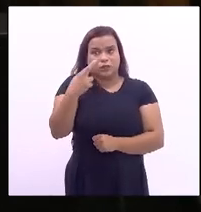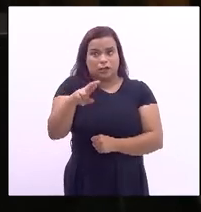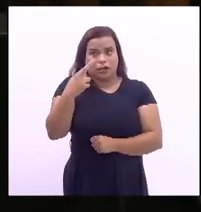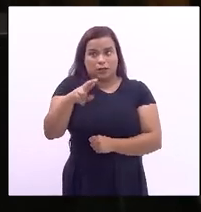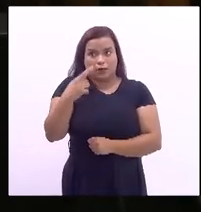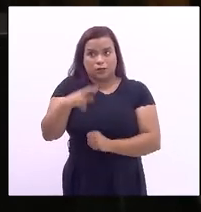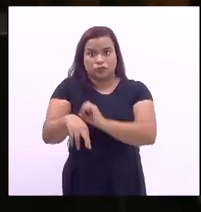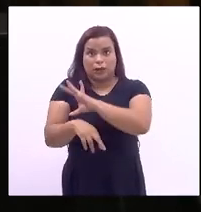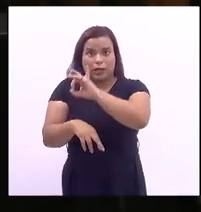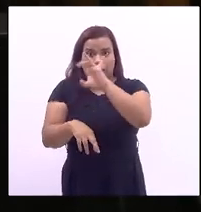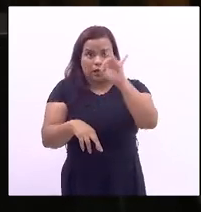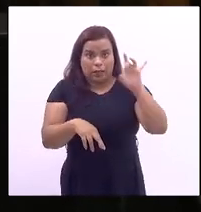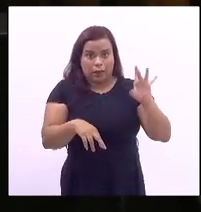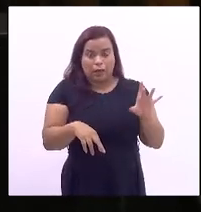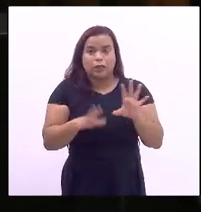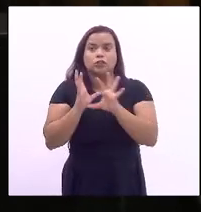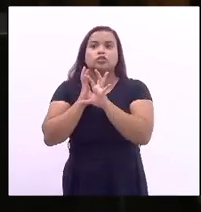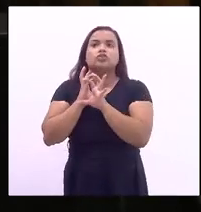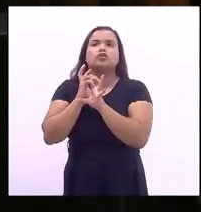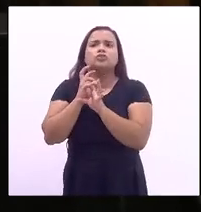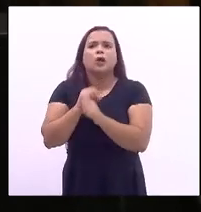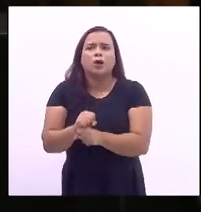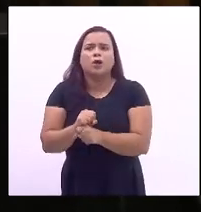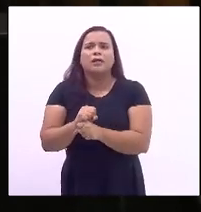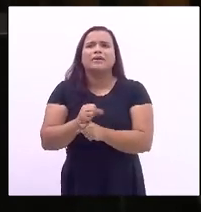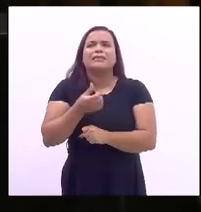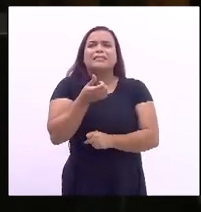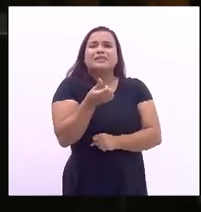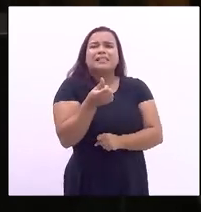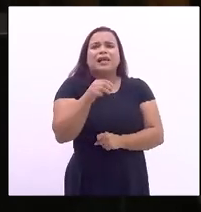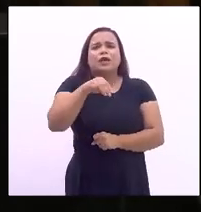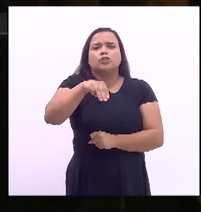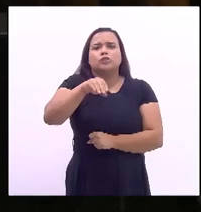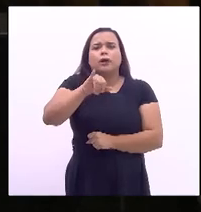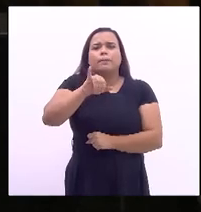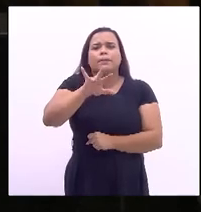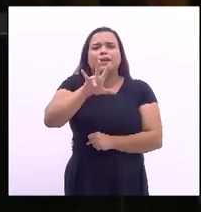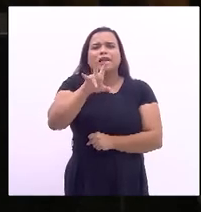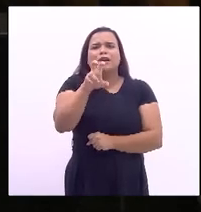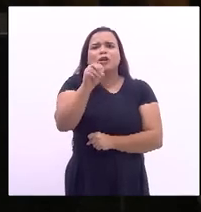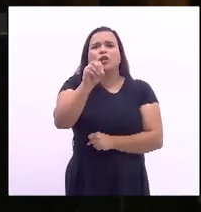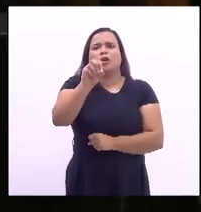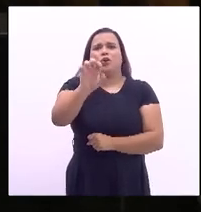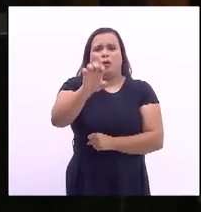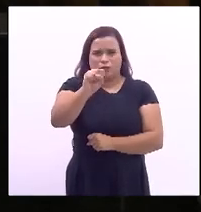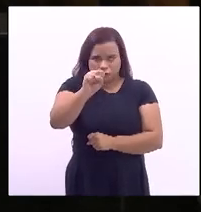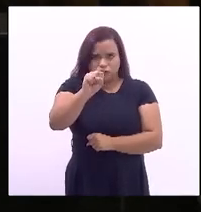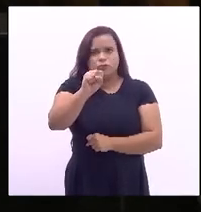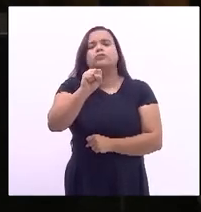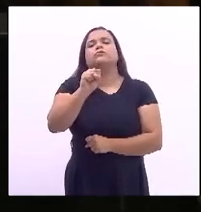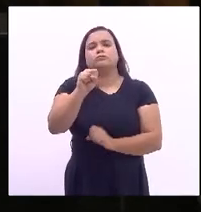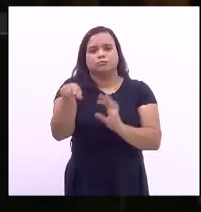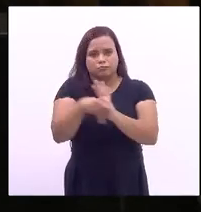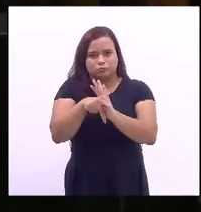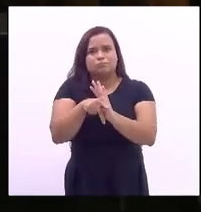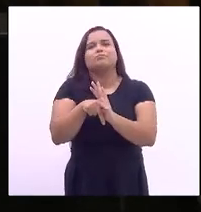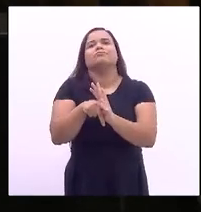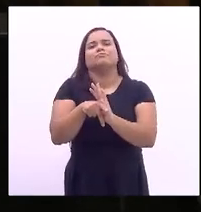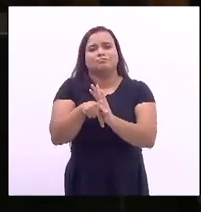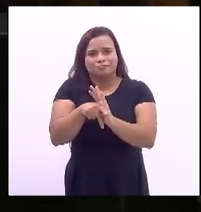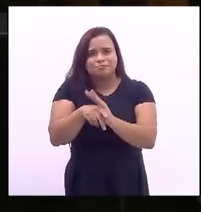que deu num total de mais de Seis Milhões de recursos públicos Deputado